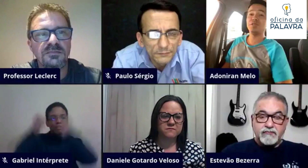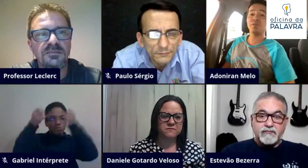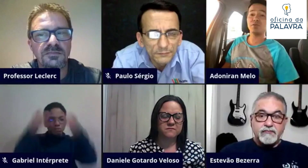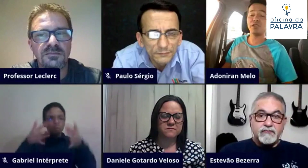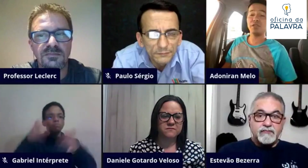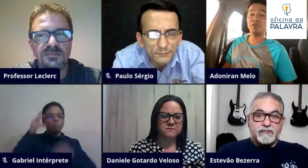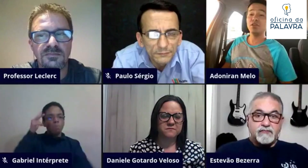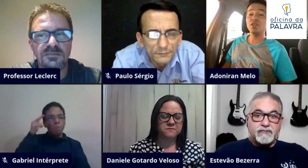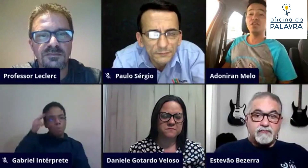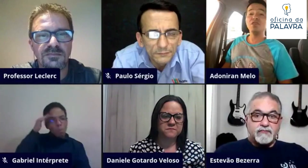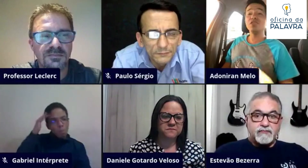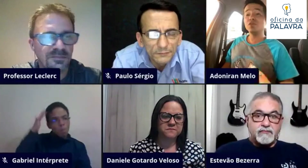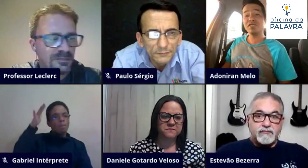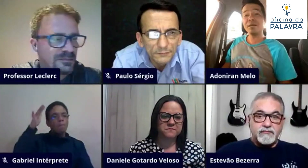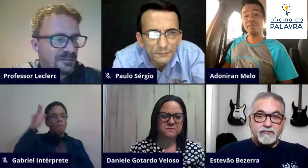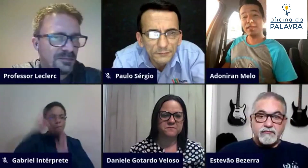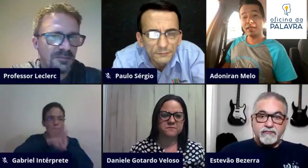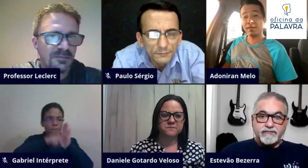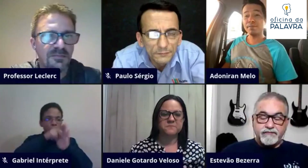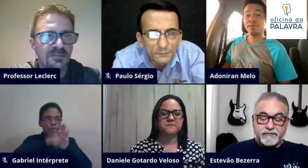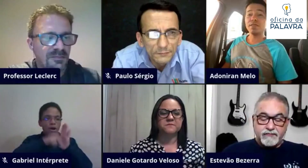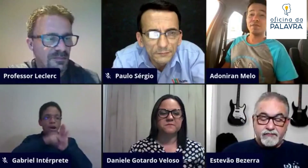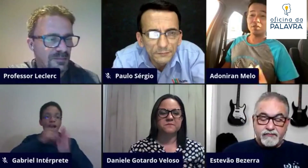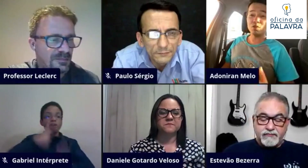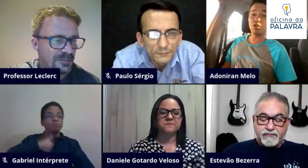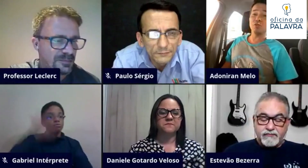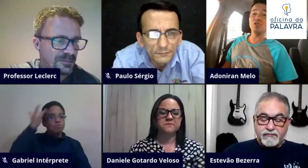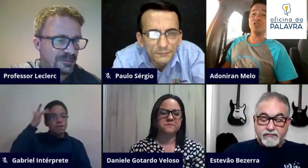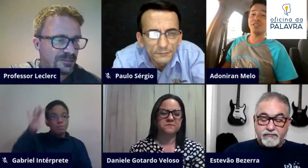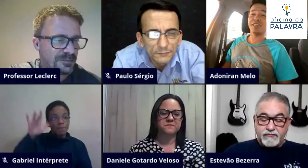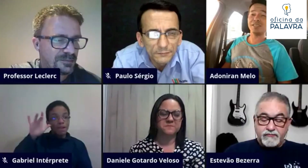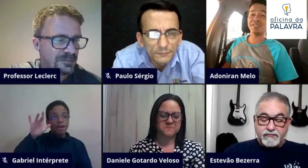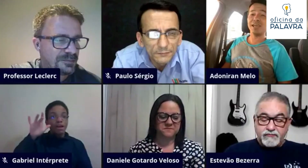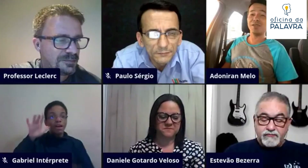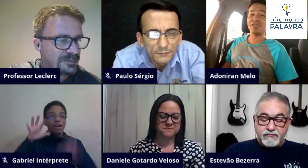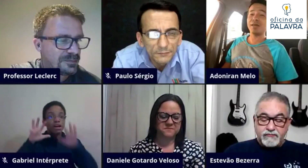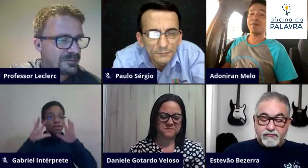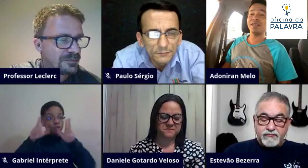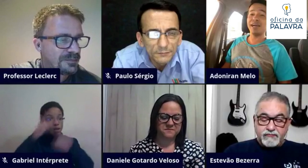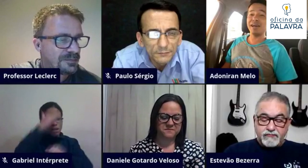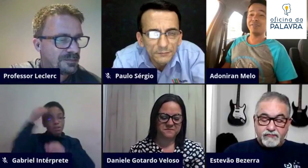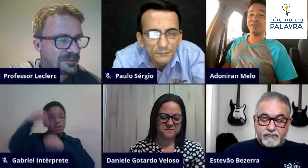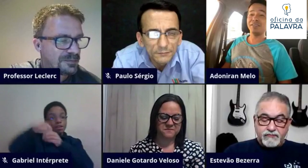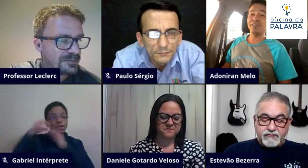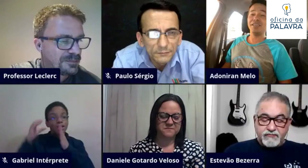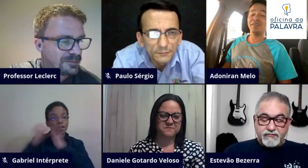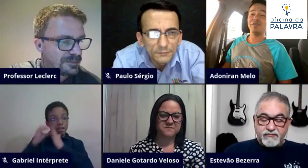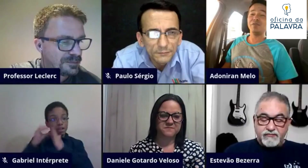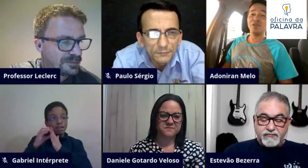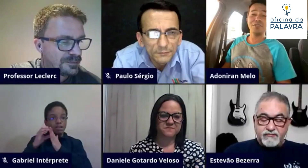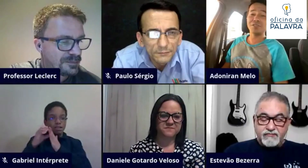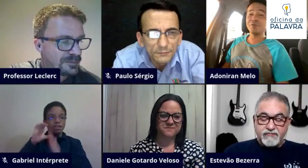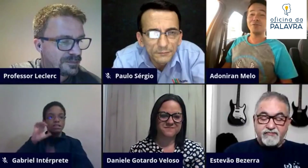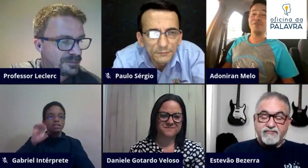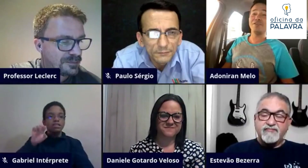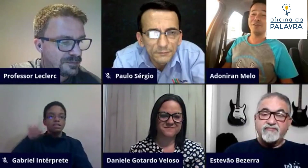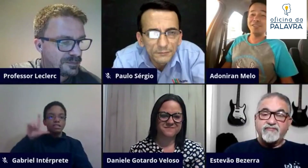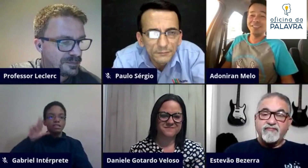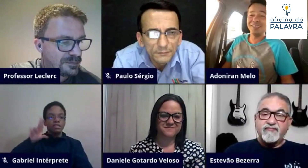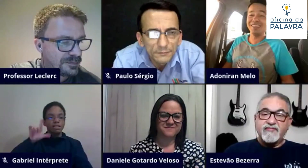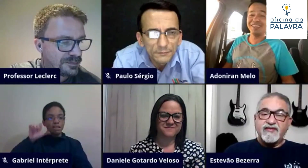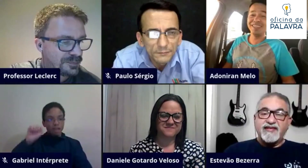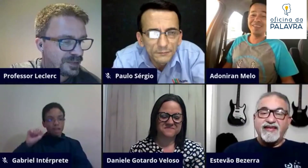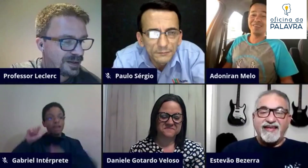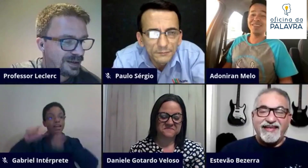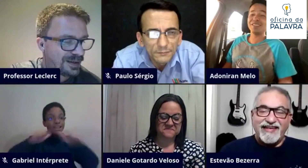sonho, que eu tinha esse projeto, e eu não sabia, mas todo mundo daquela célula trabalhava com edição de vídeo.